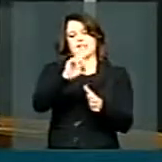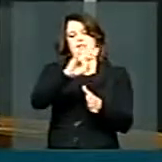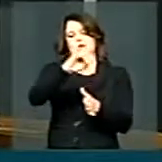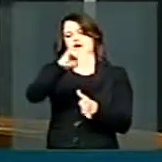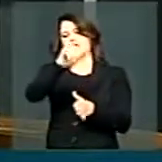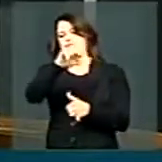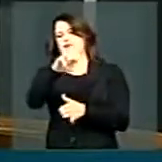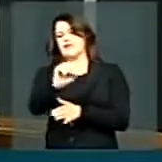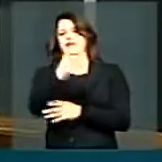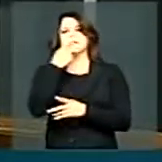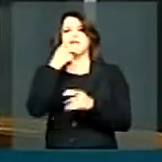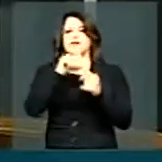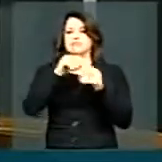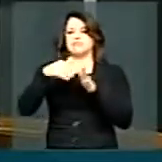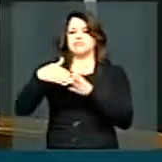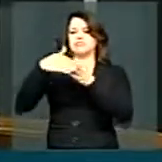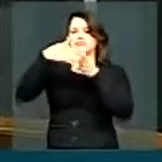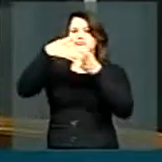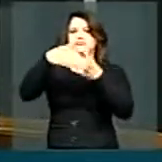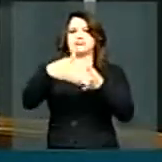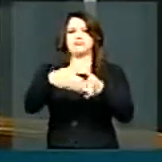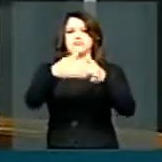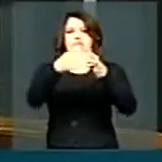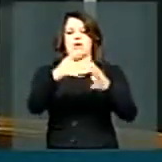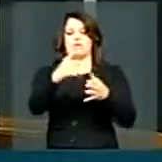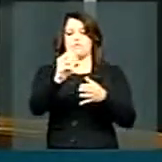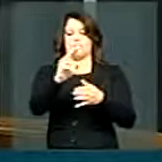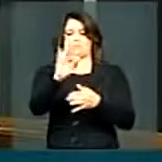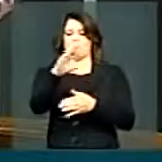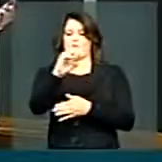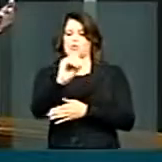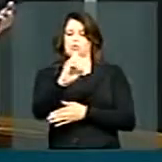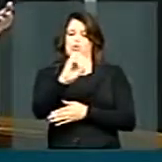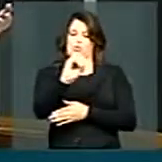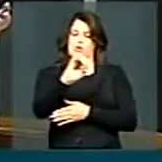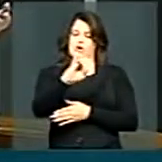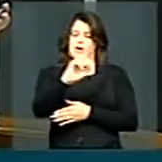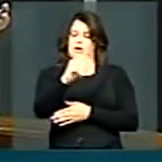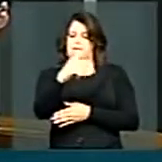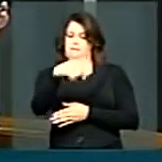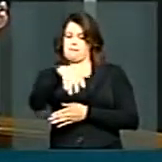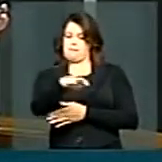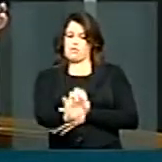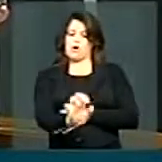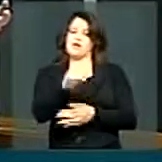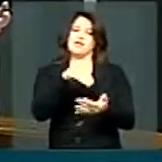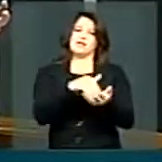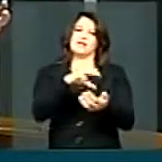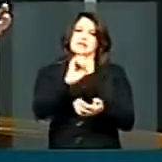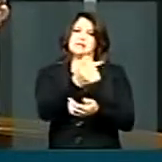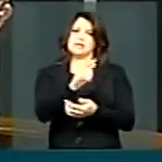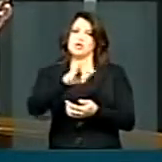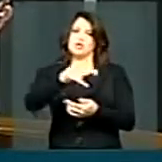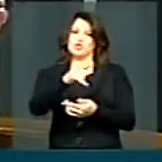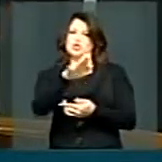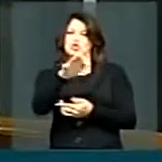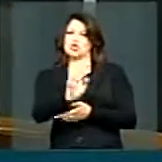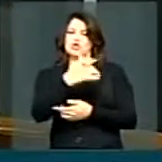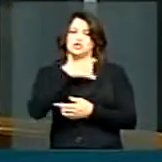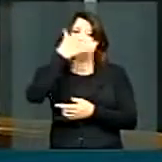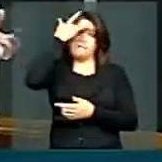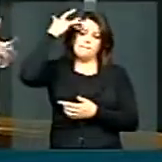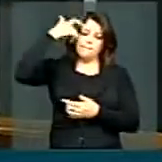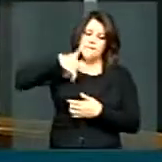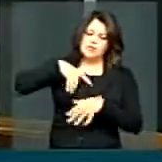que fazem o transporte fluvial entre o porto de Oiapoque e o porto de São Jorge, na Guiana Francesa. Fazem a travessia de pessoas